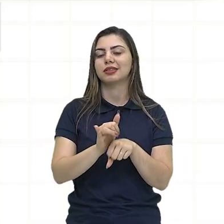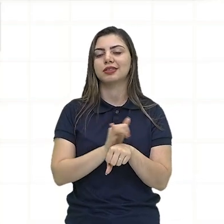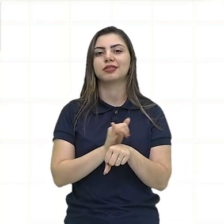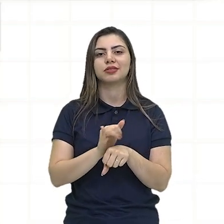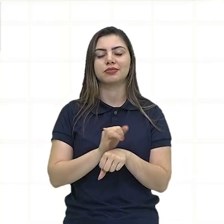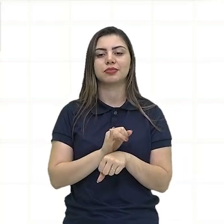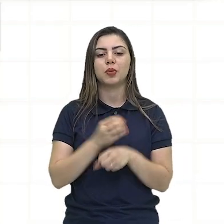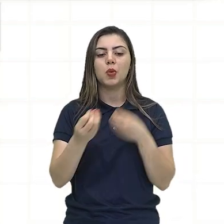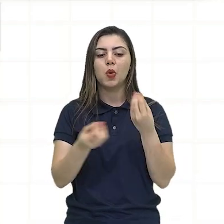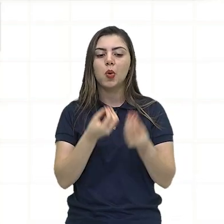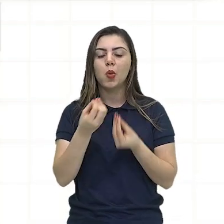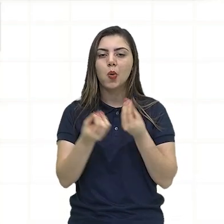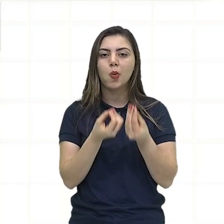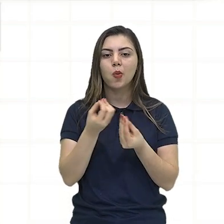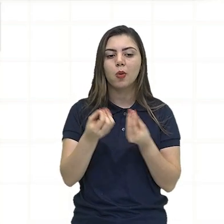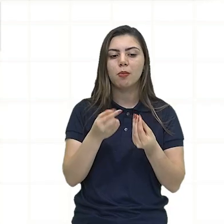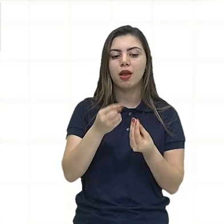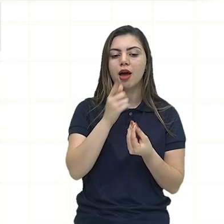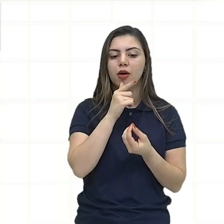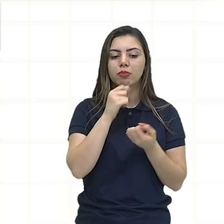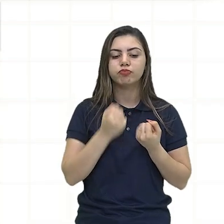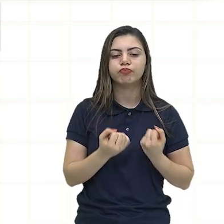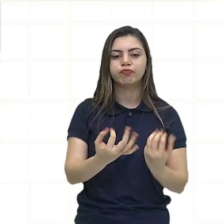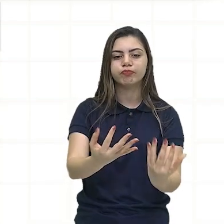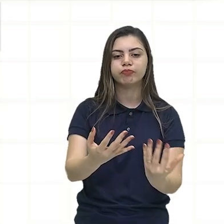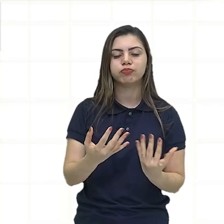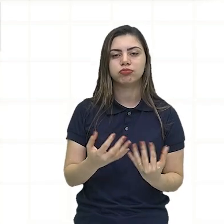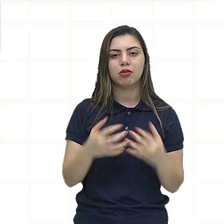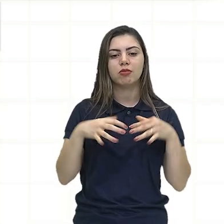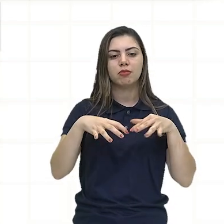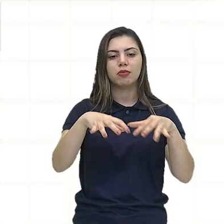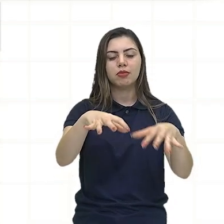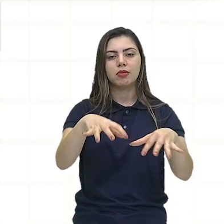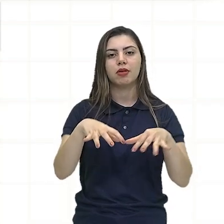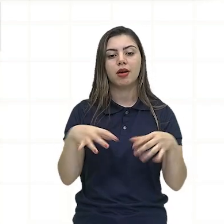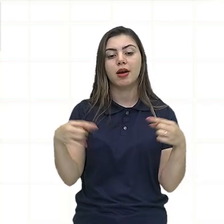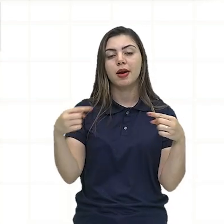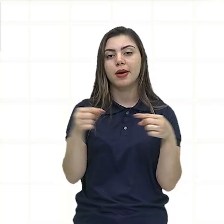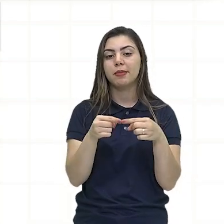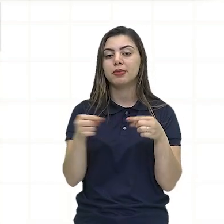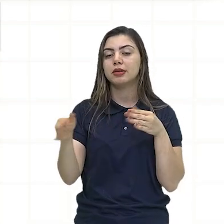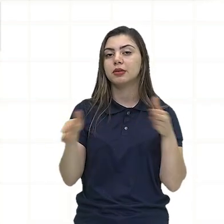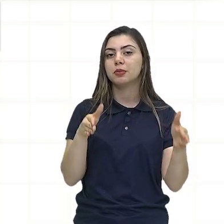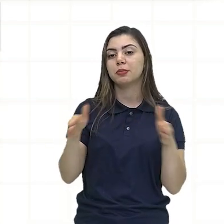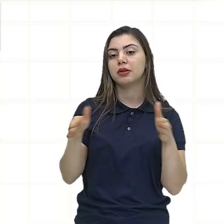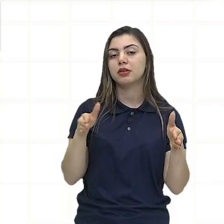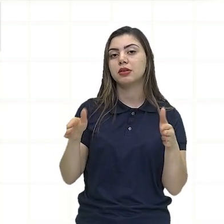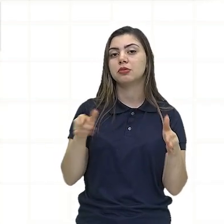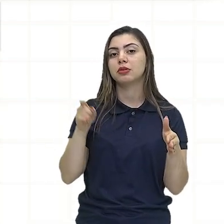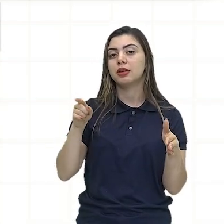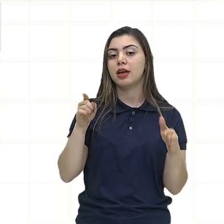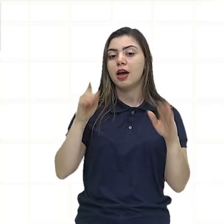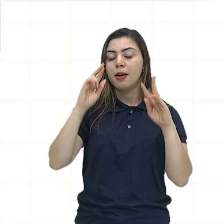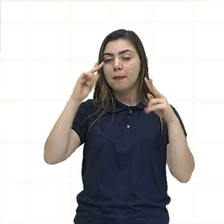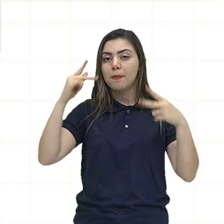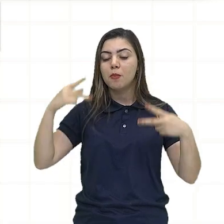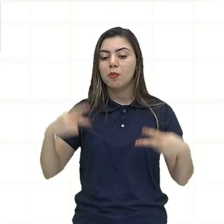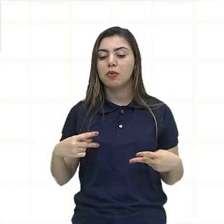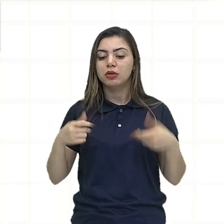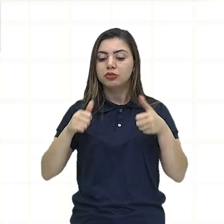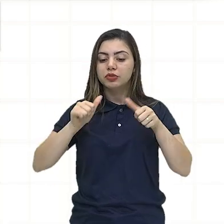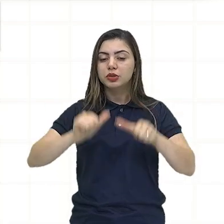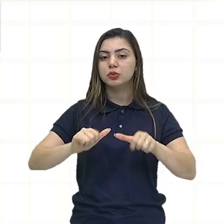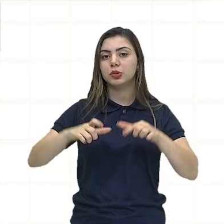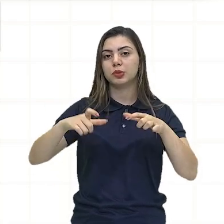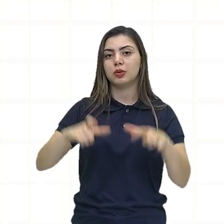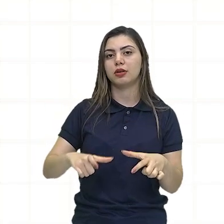acompanha o sedentarismo do homem, ou seja, o estar fixo em um determinado lugar, ele deixar de